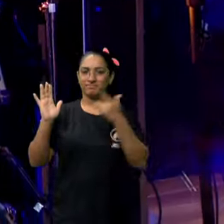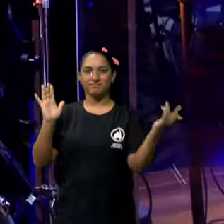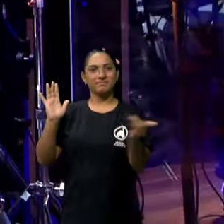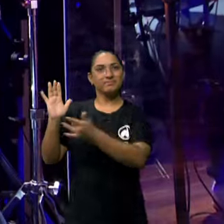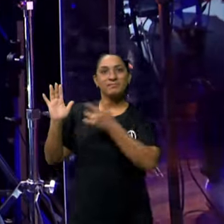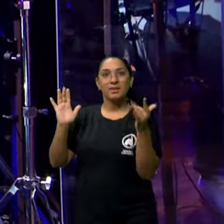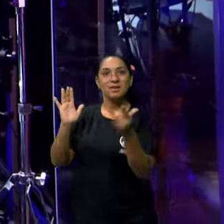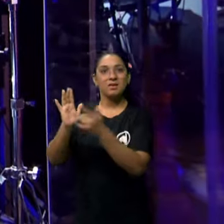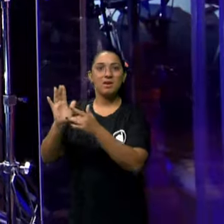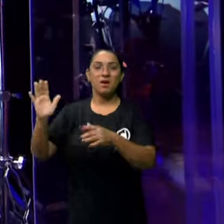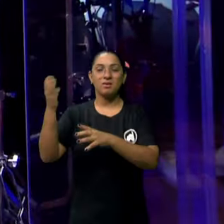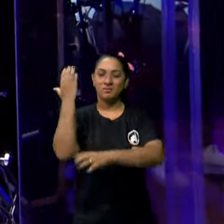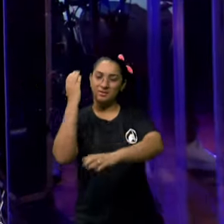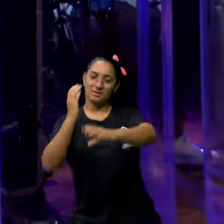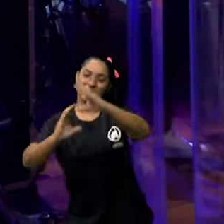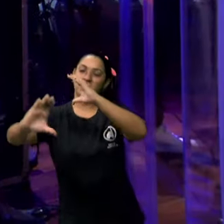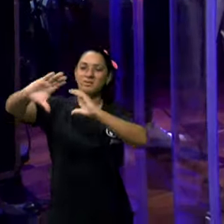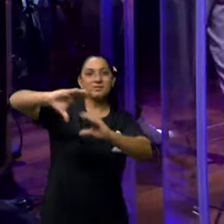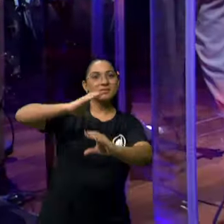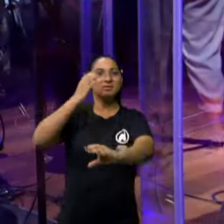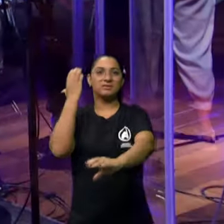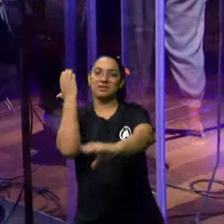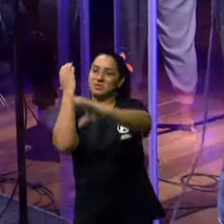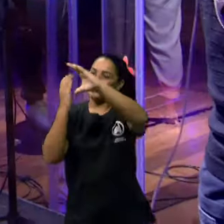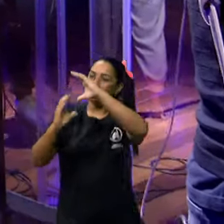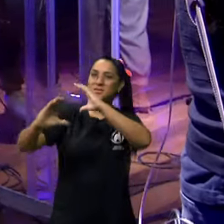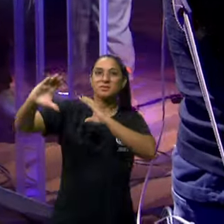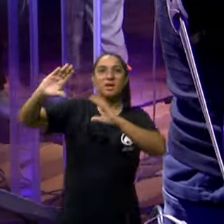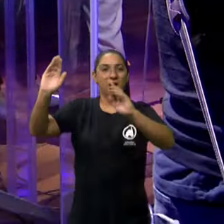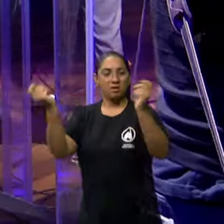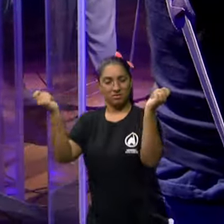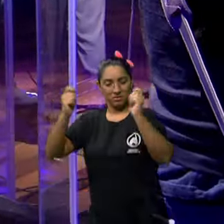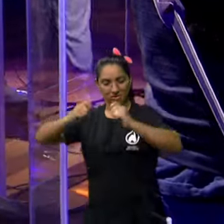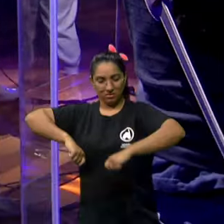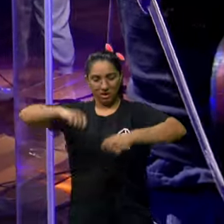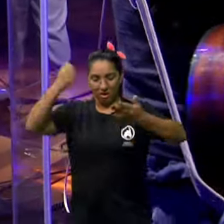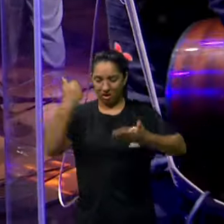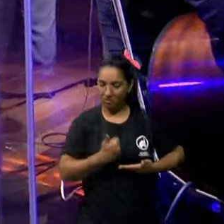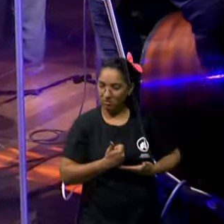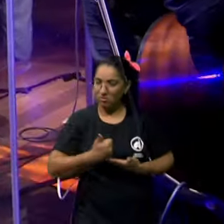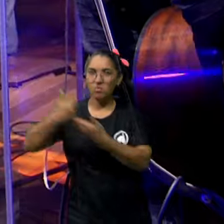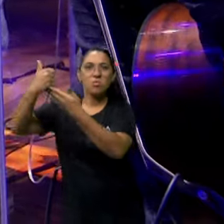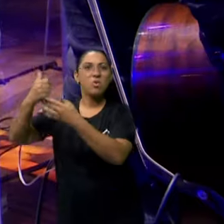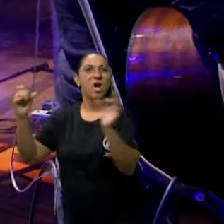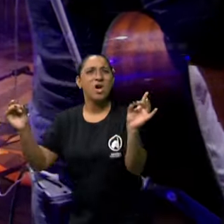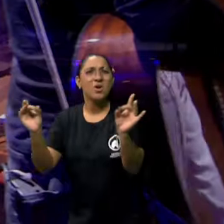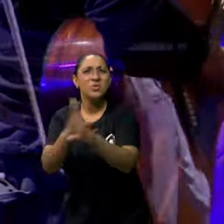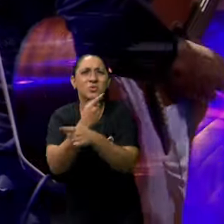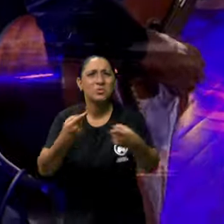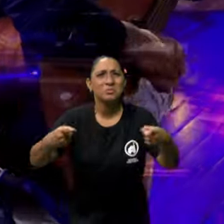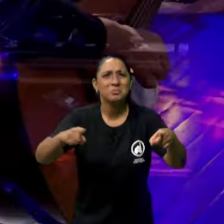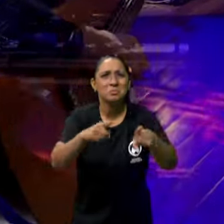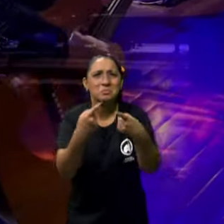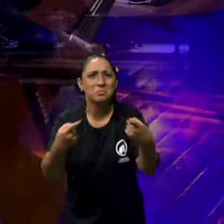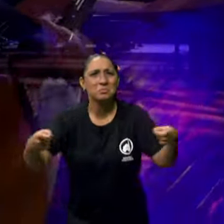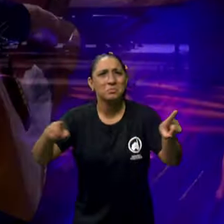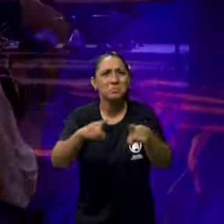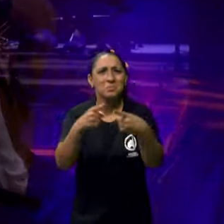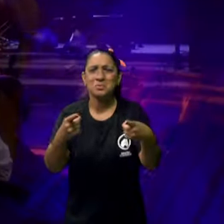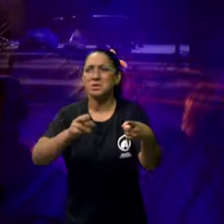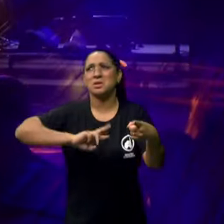mais de uma canção eu te darei pois apenas uma casa